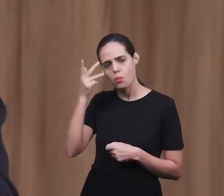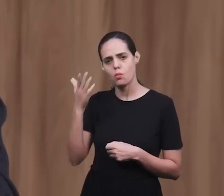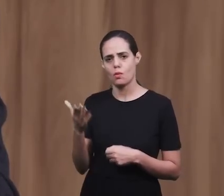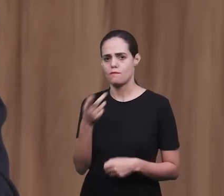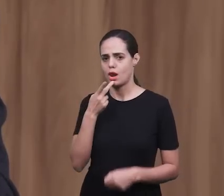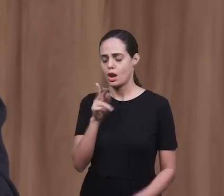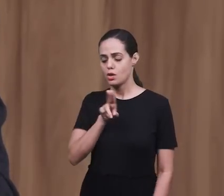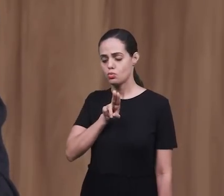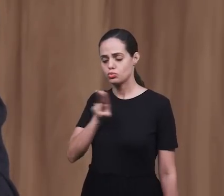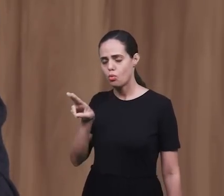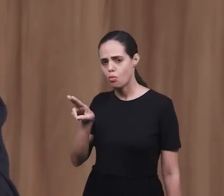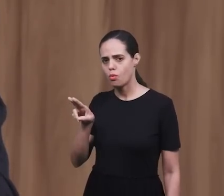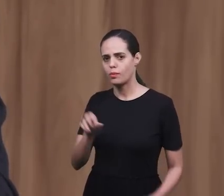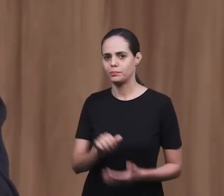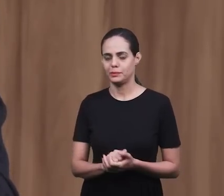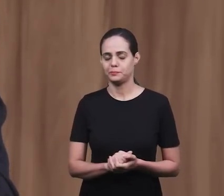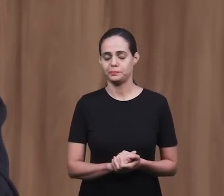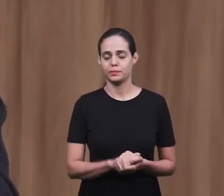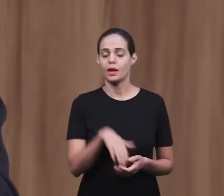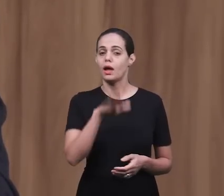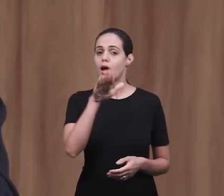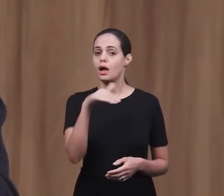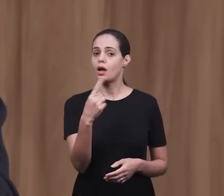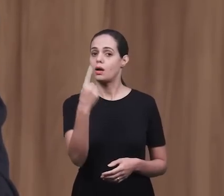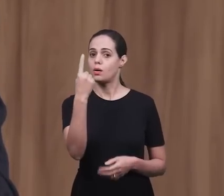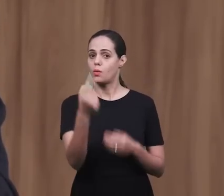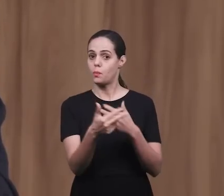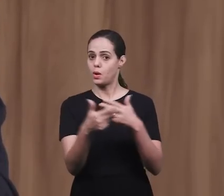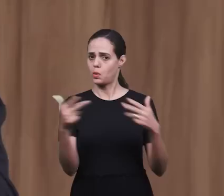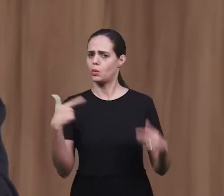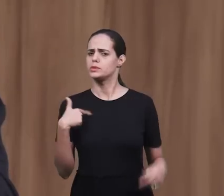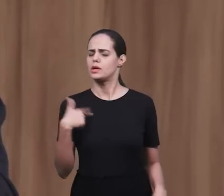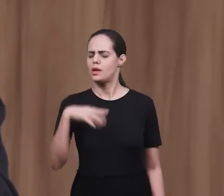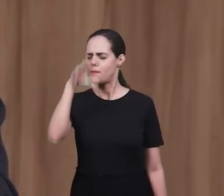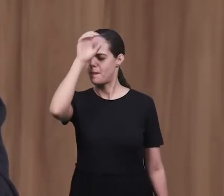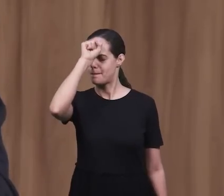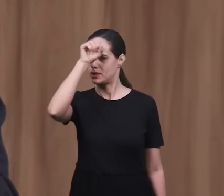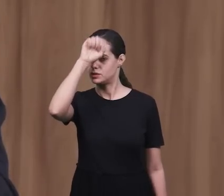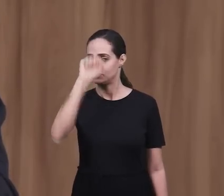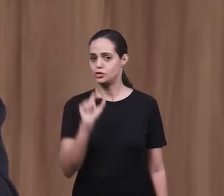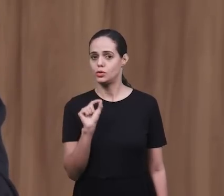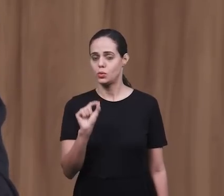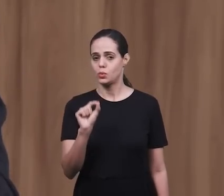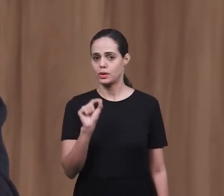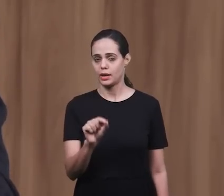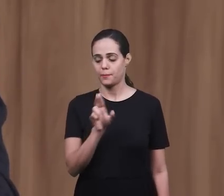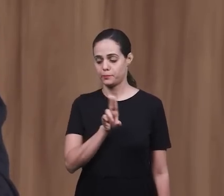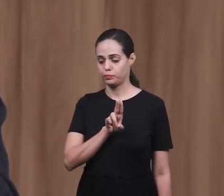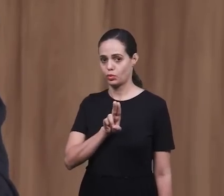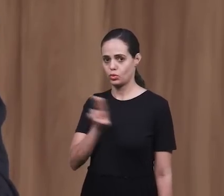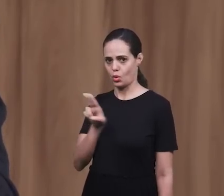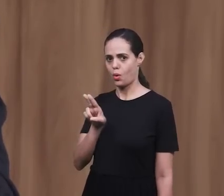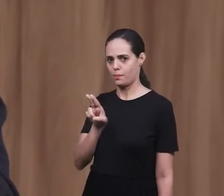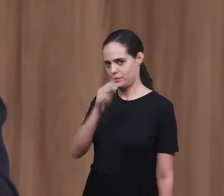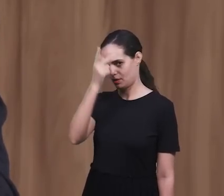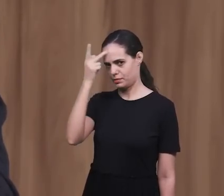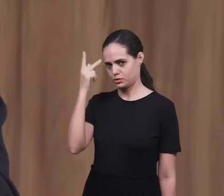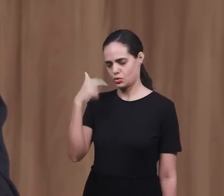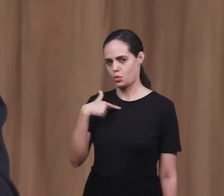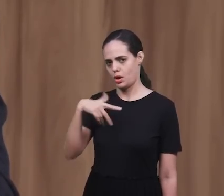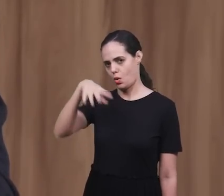E, aliás, uma ética impressionante que eu aprendi quando eu citei o nome da pessoa é porque eu aprendi